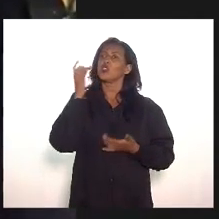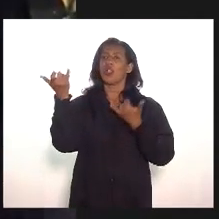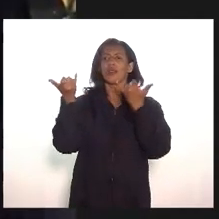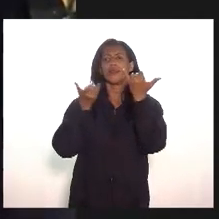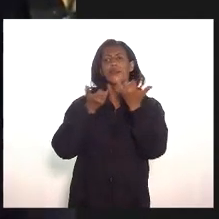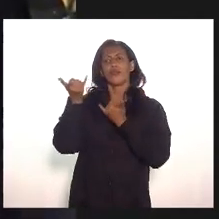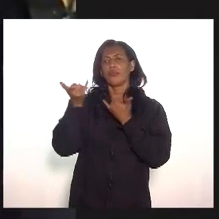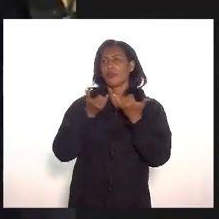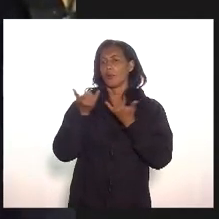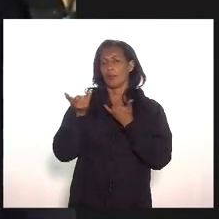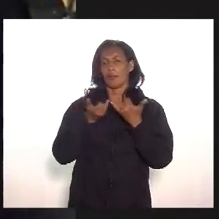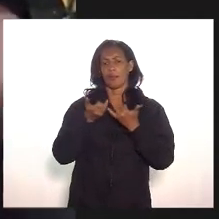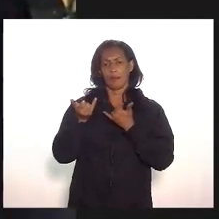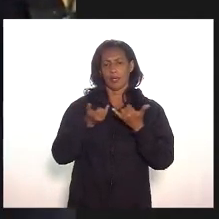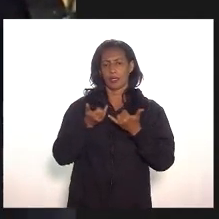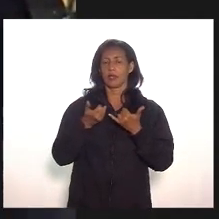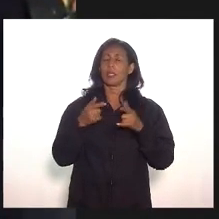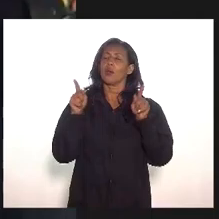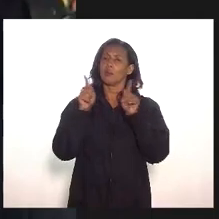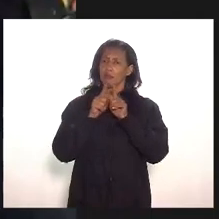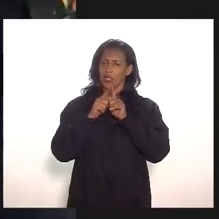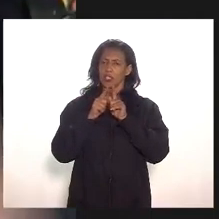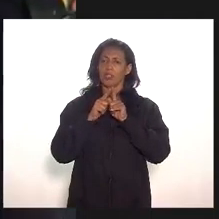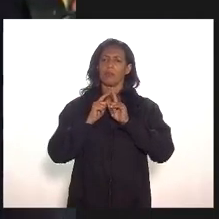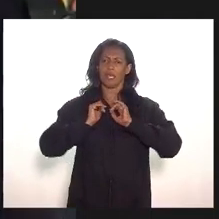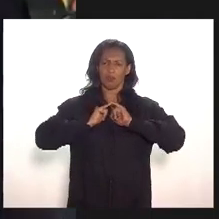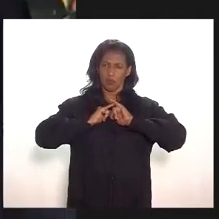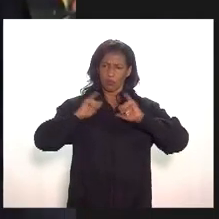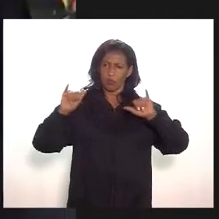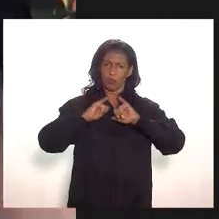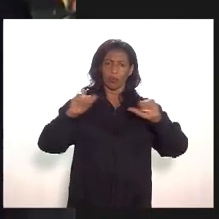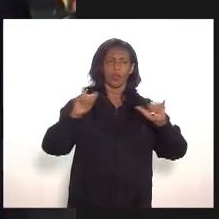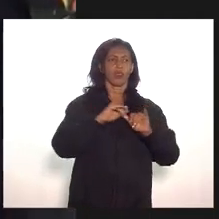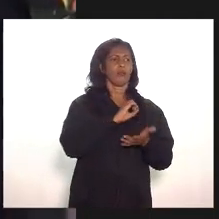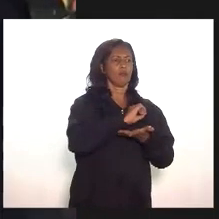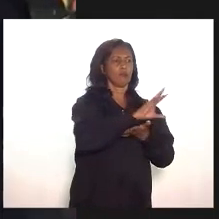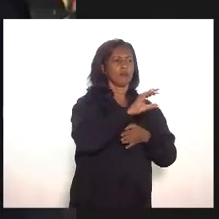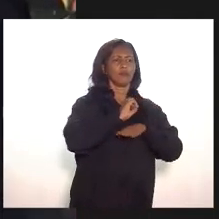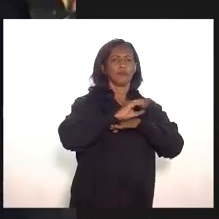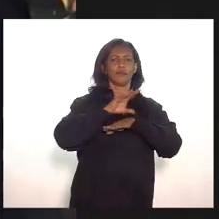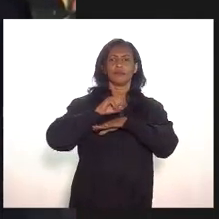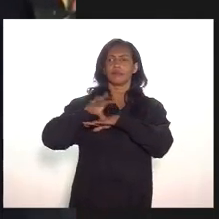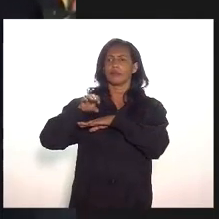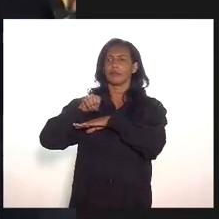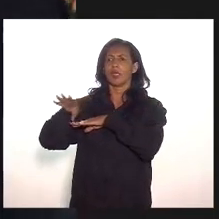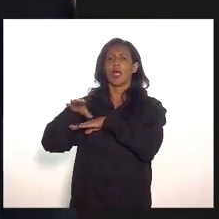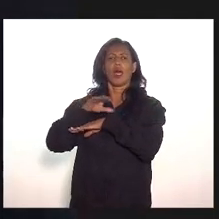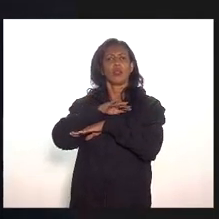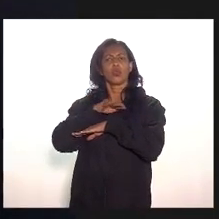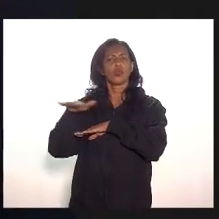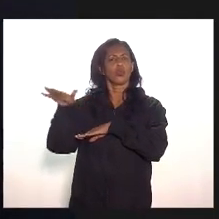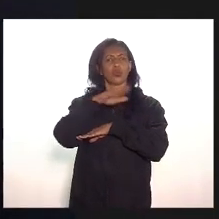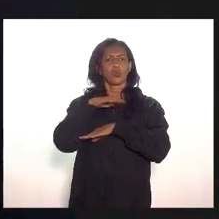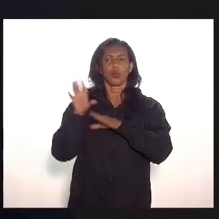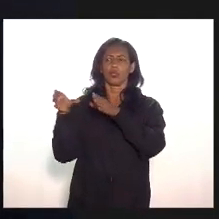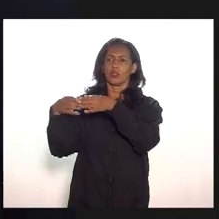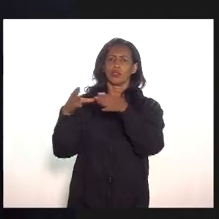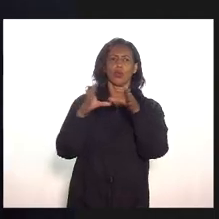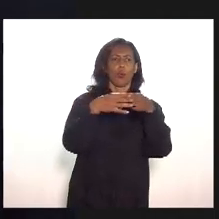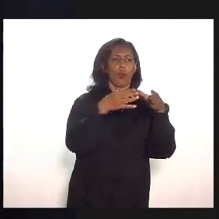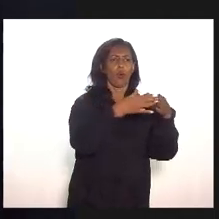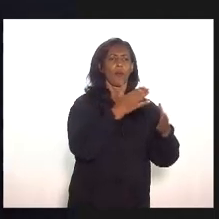e, de qualquer forma, encaminharei a todas as comissões e a todos os presentes nessa sessão.